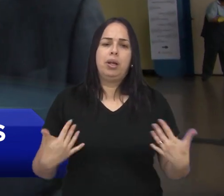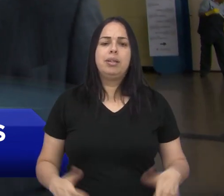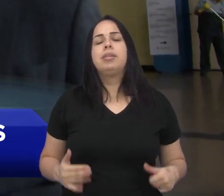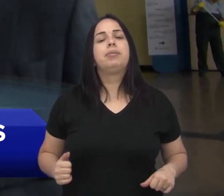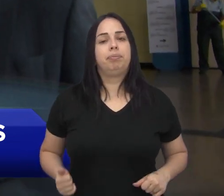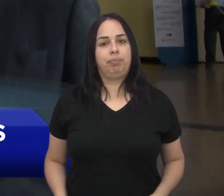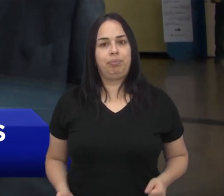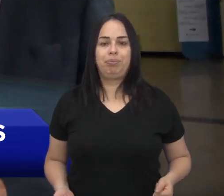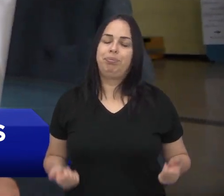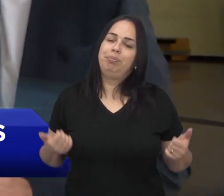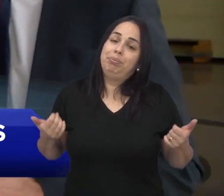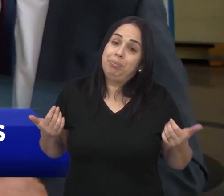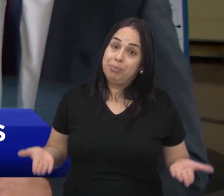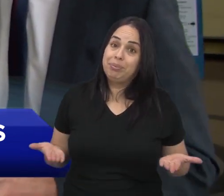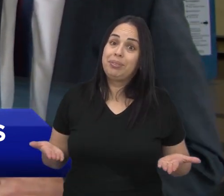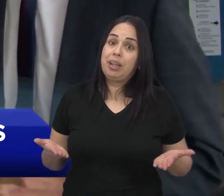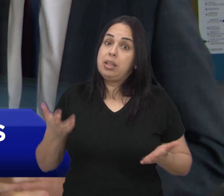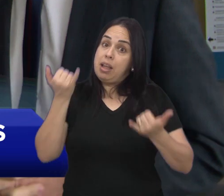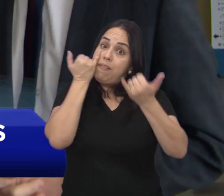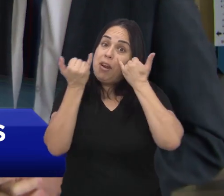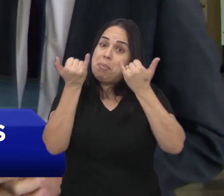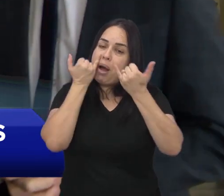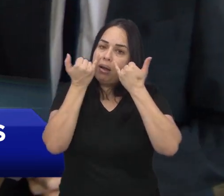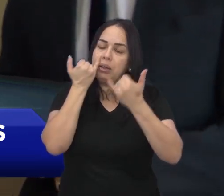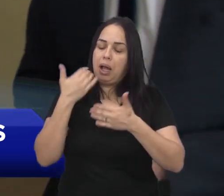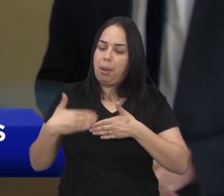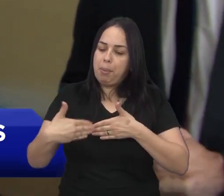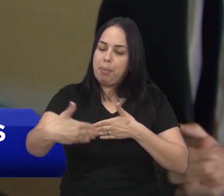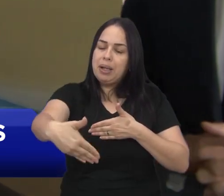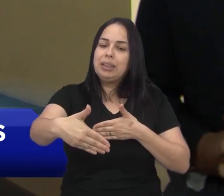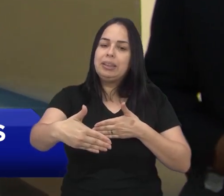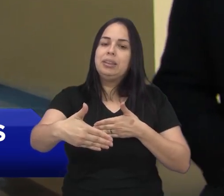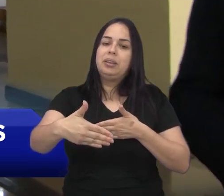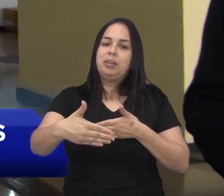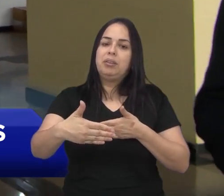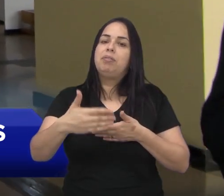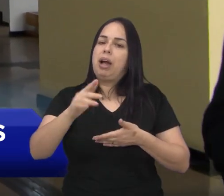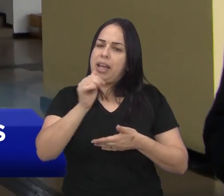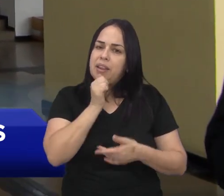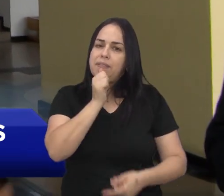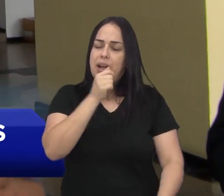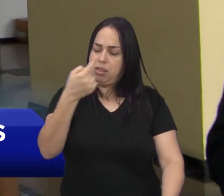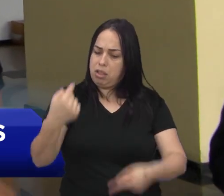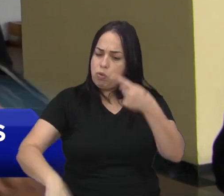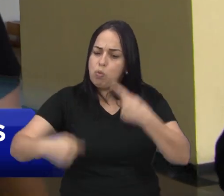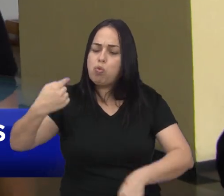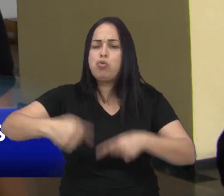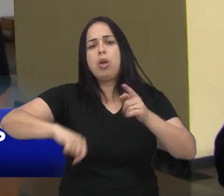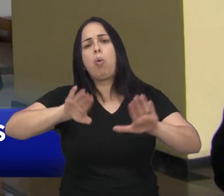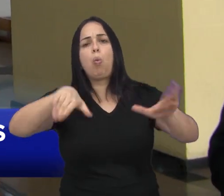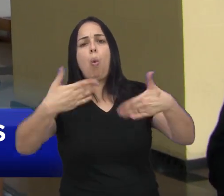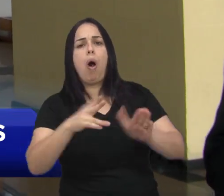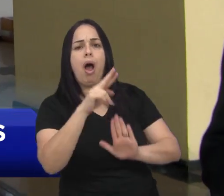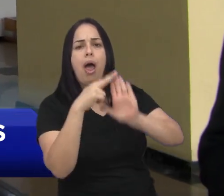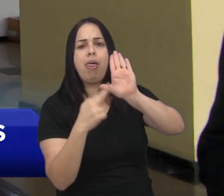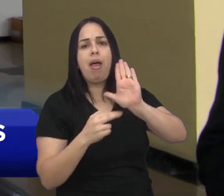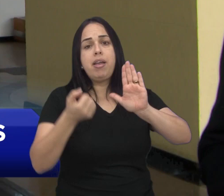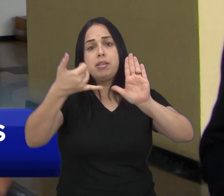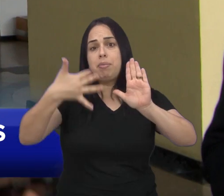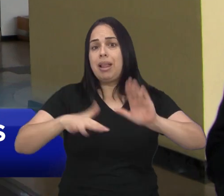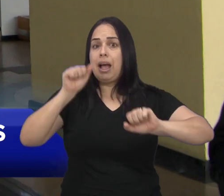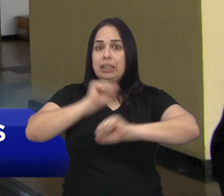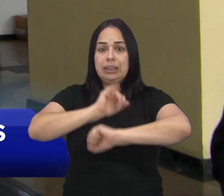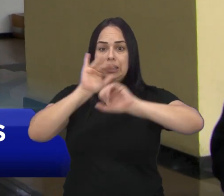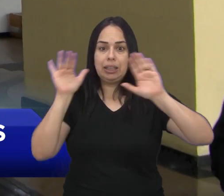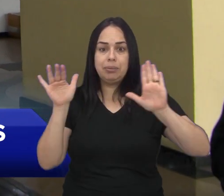viu, pela sua participação aqui no nosso Boletim Legislativo. Guerra, é isso, né? Essas são as informações. Eu acho que até lá a gente ainda vai